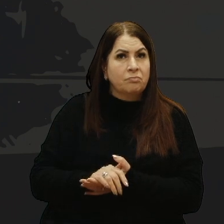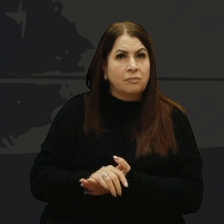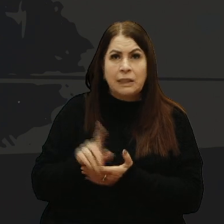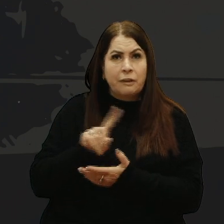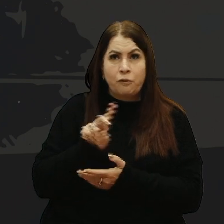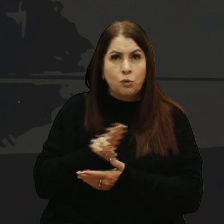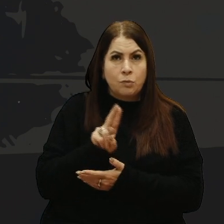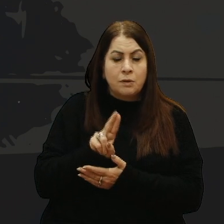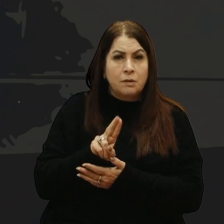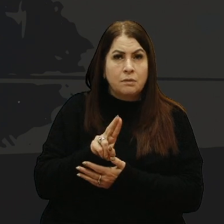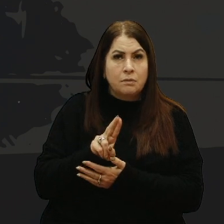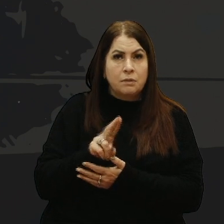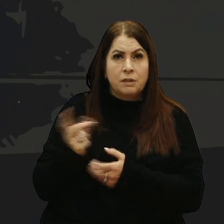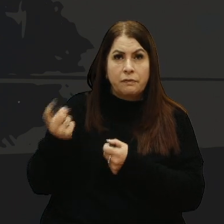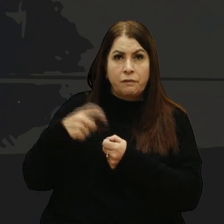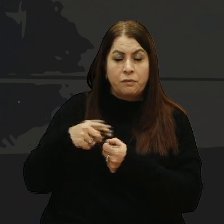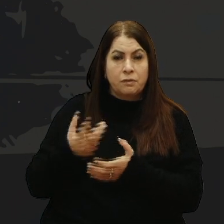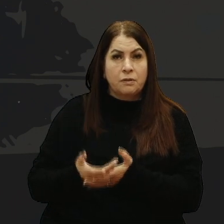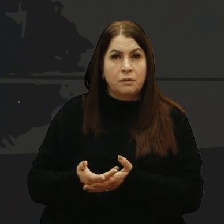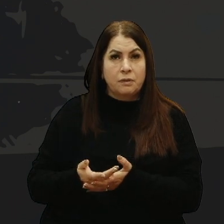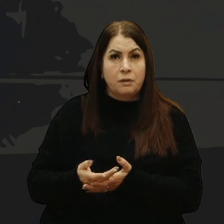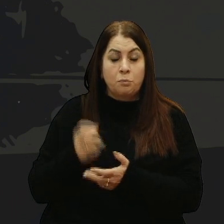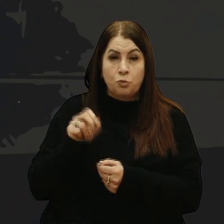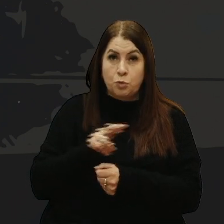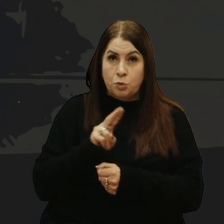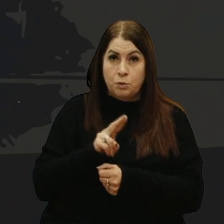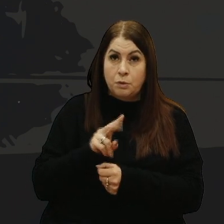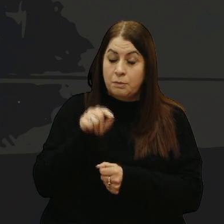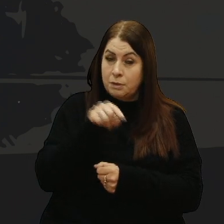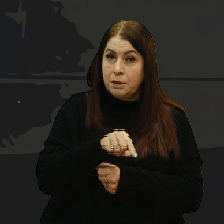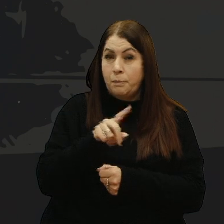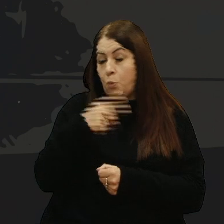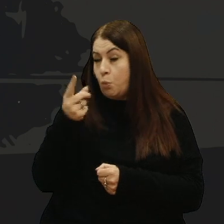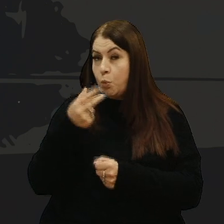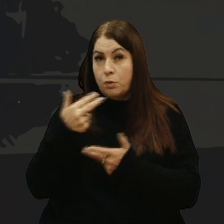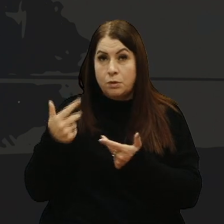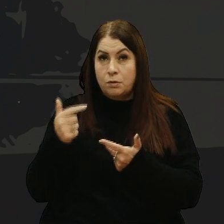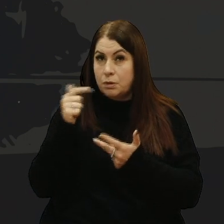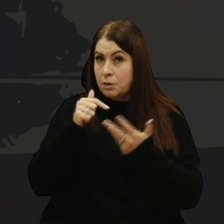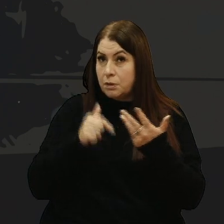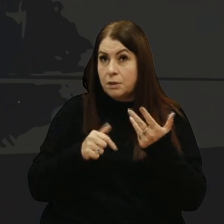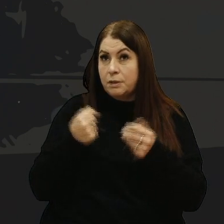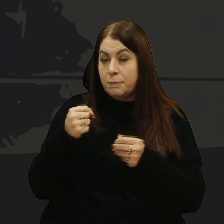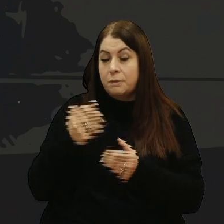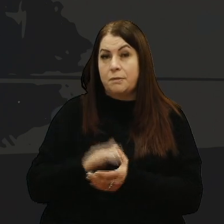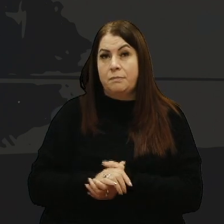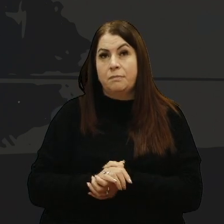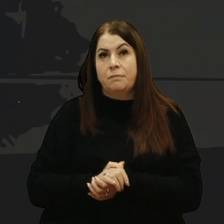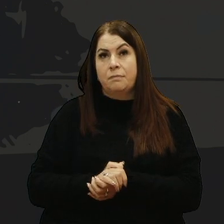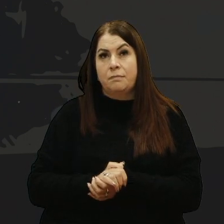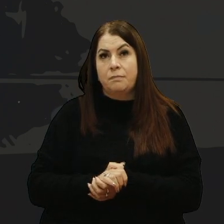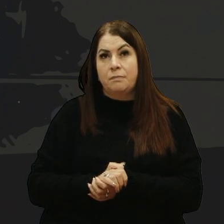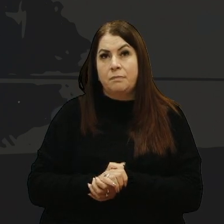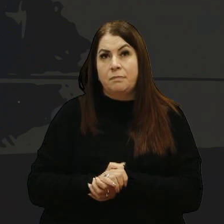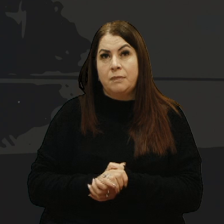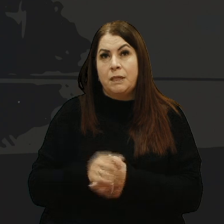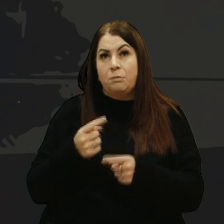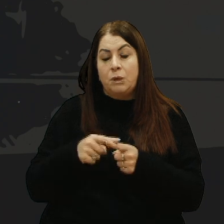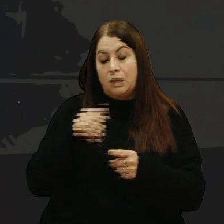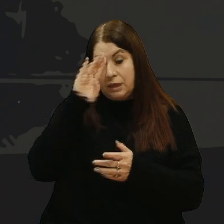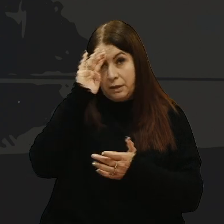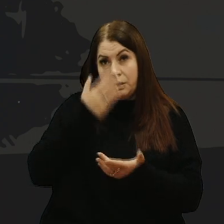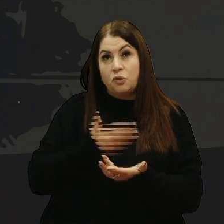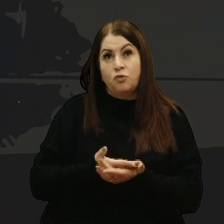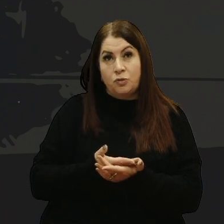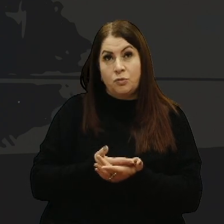ser utilizado, se ele vai retornar. Podia ser mandado para outros fatores que a gente precisa. Porque